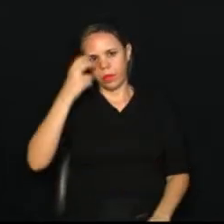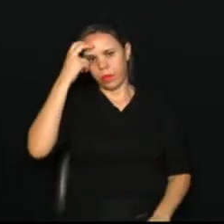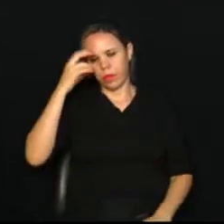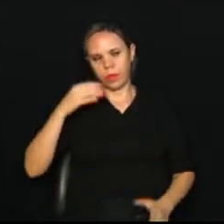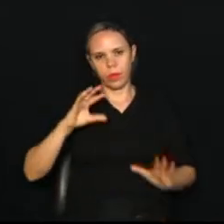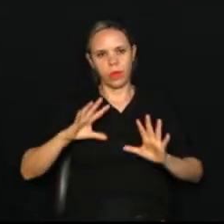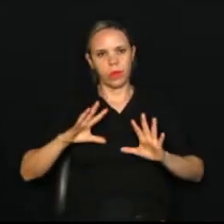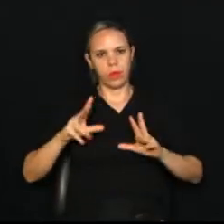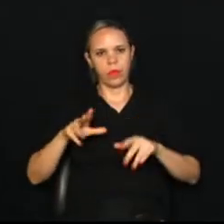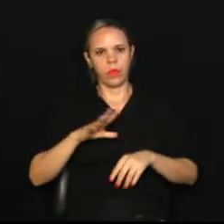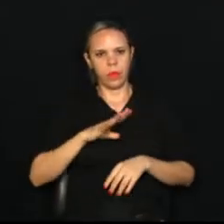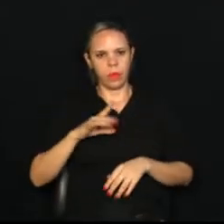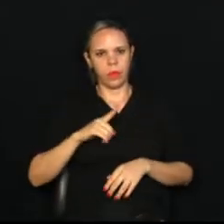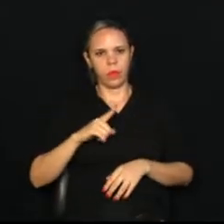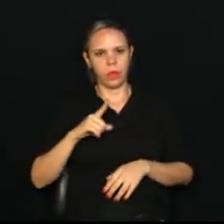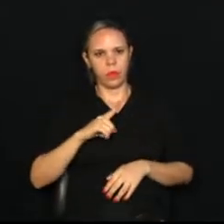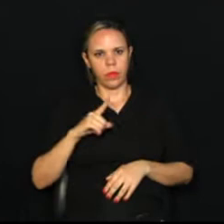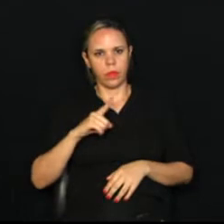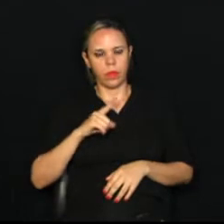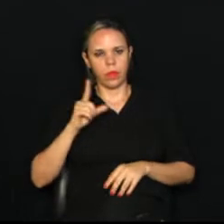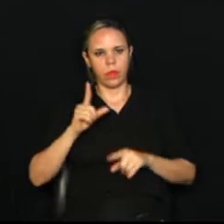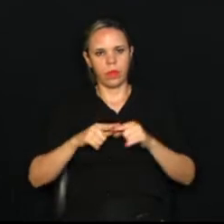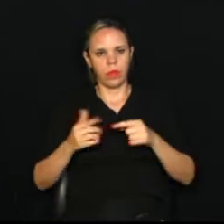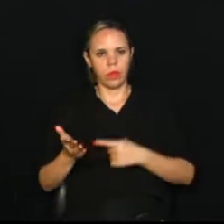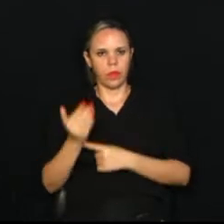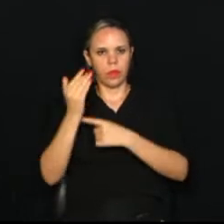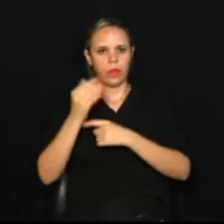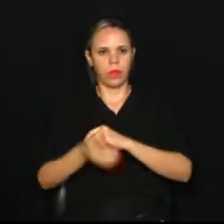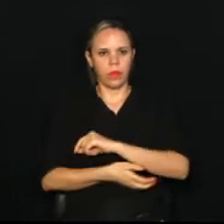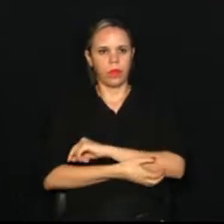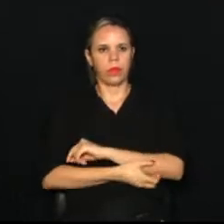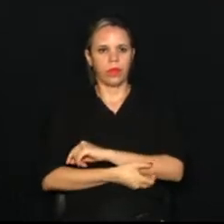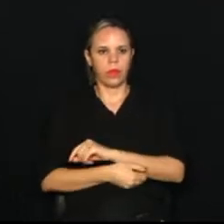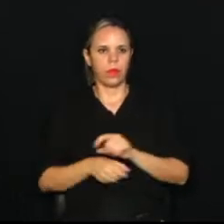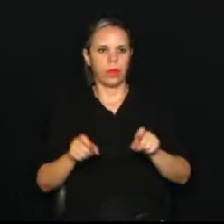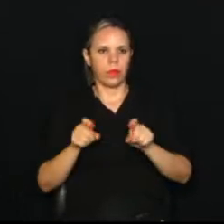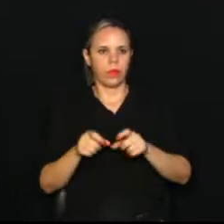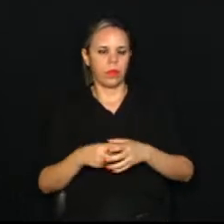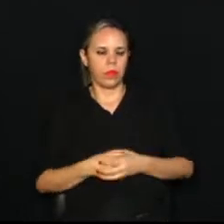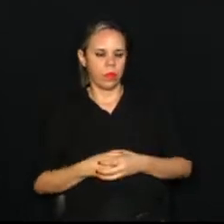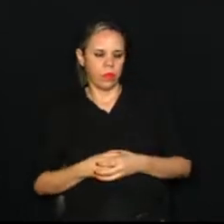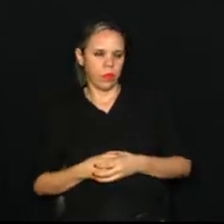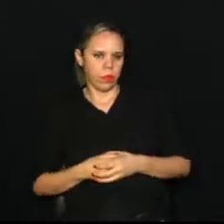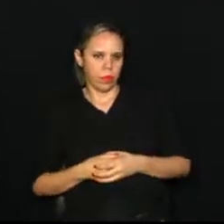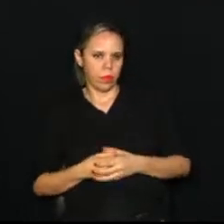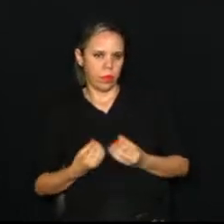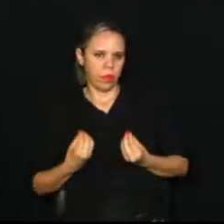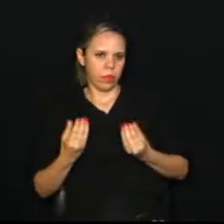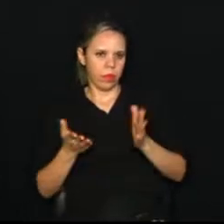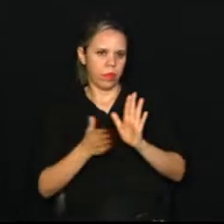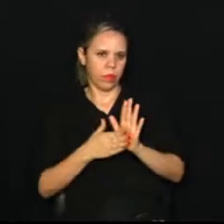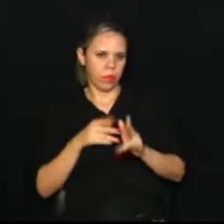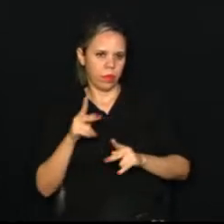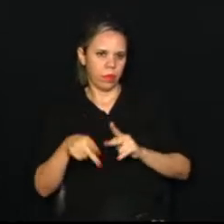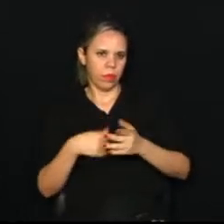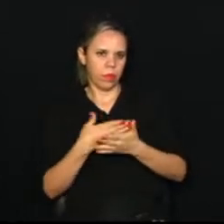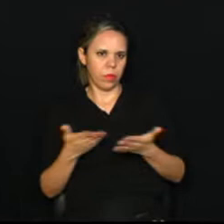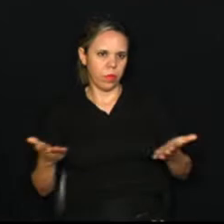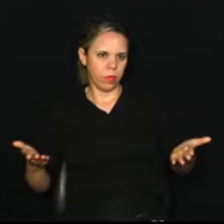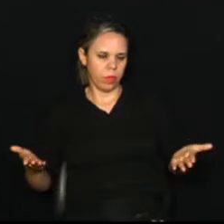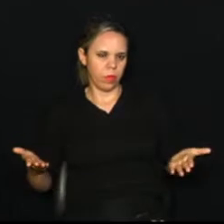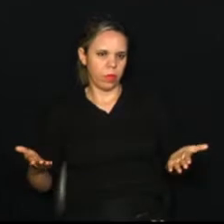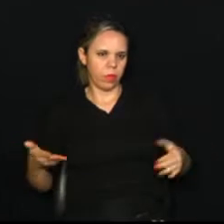qualquer cidade que tem um instrumental tecnológico de informação capaz de oferecer para a população